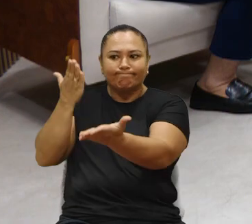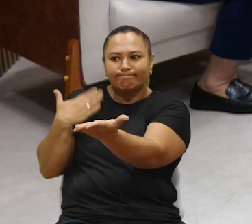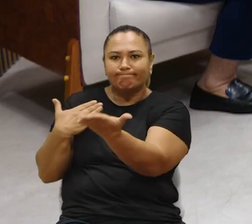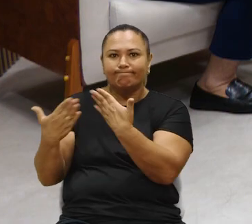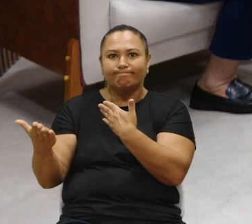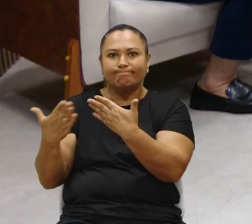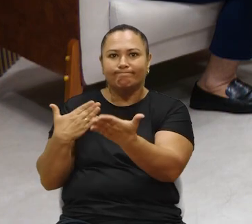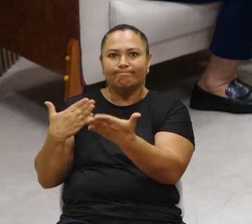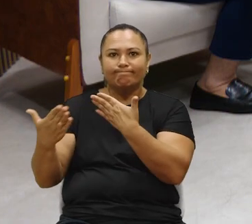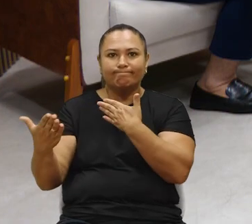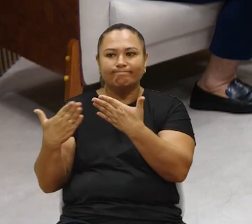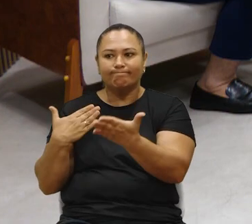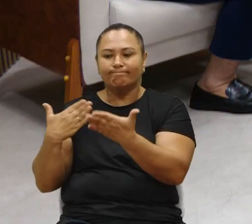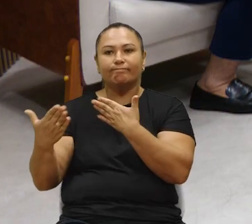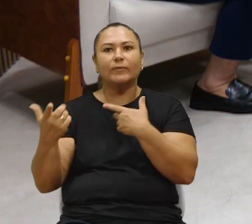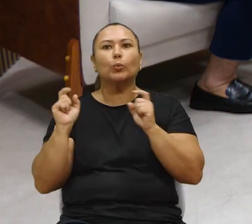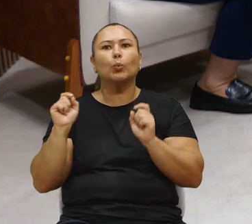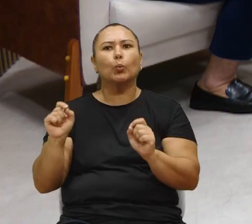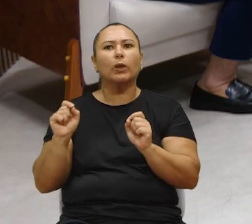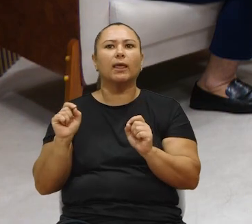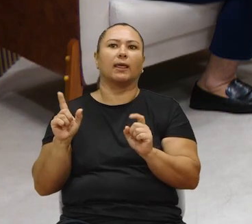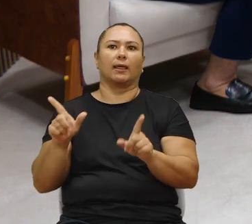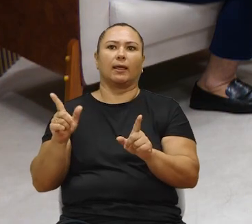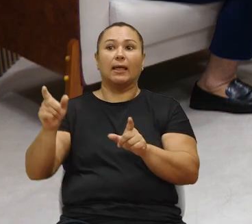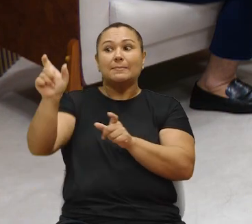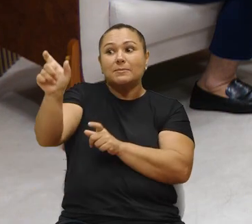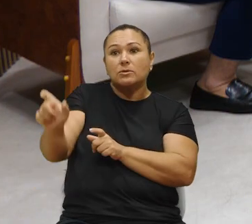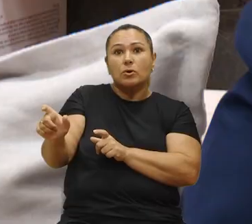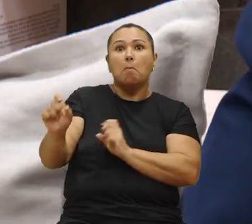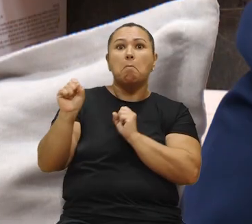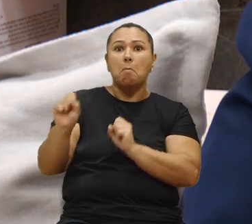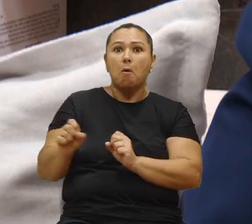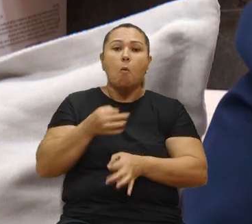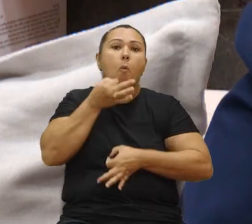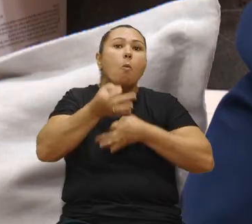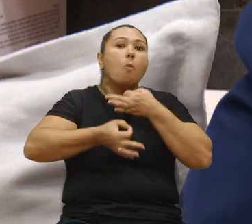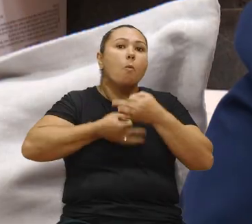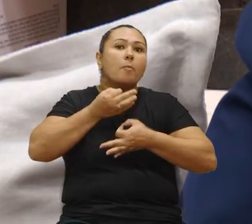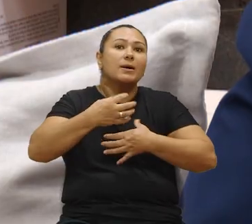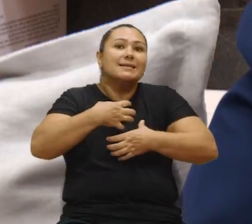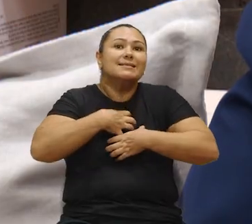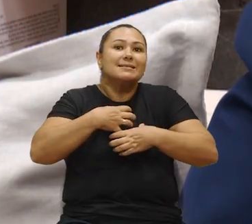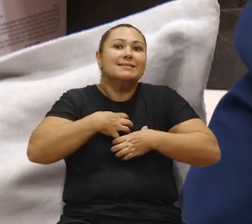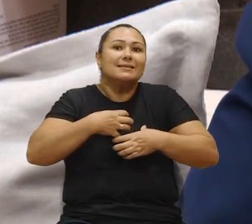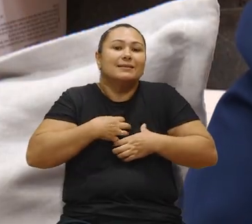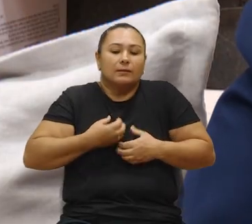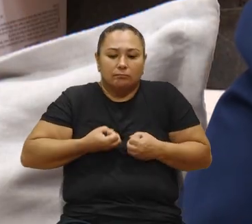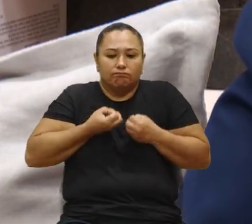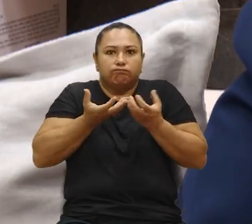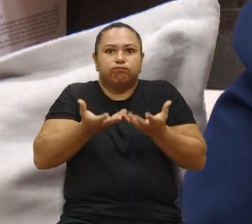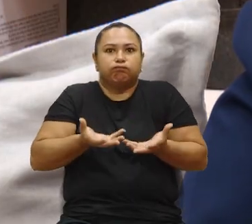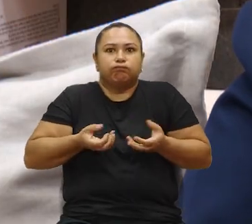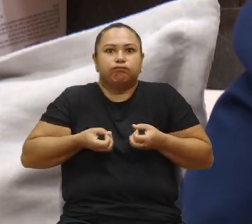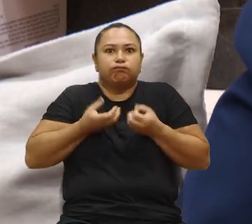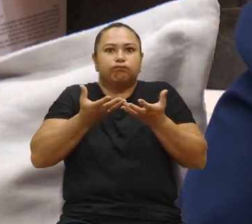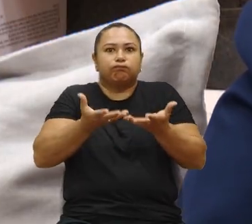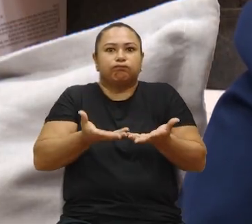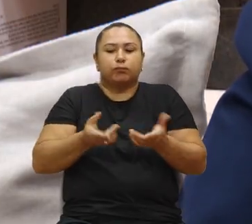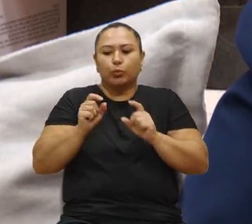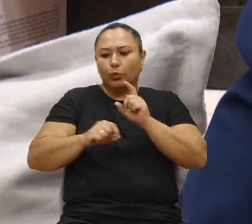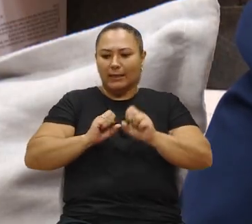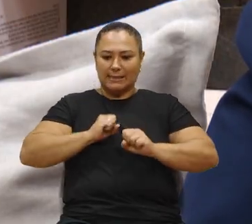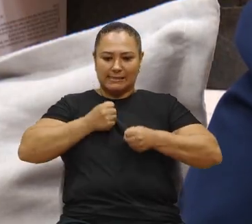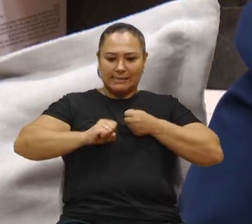ativa. Espaços de escuta ativa são espaços onde as pessoas podem e sintam liberdade